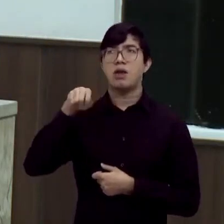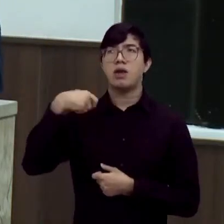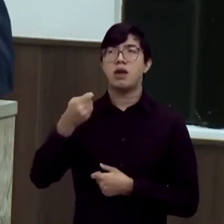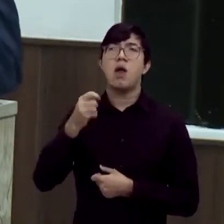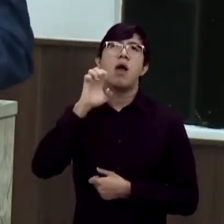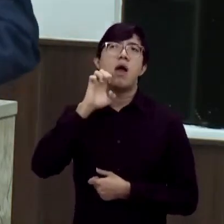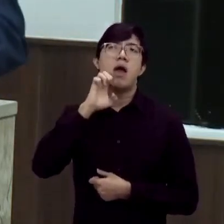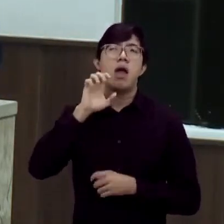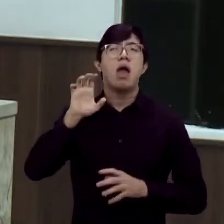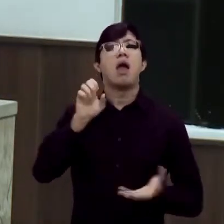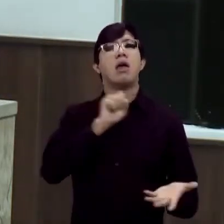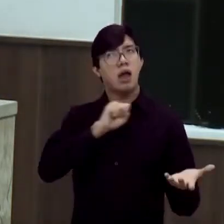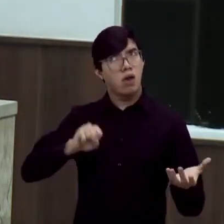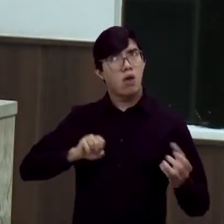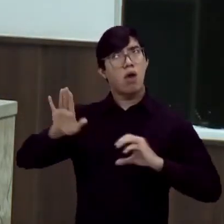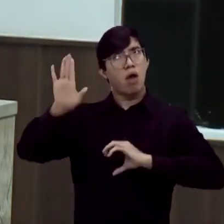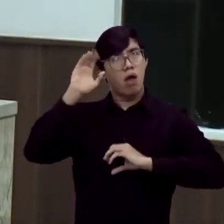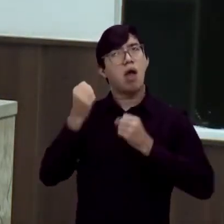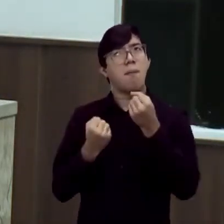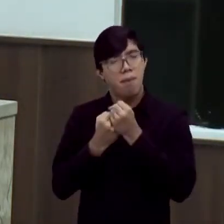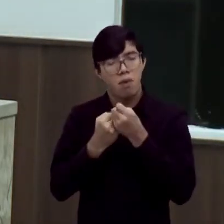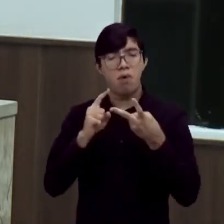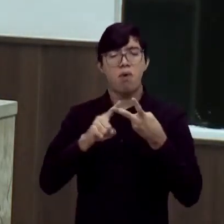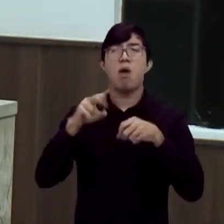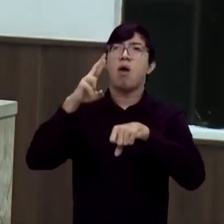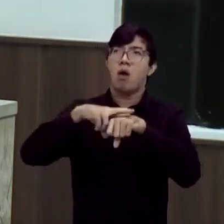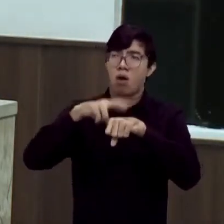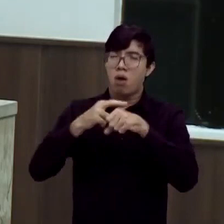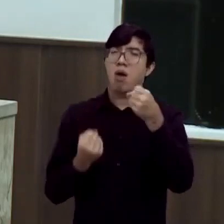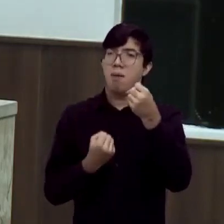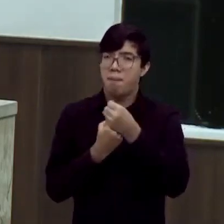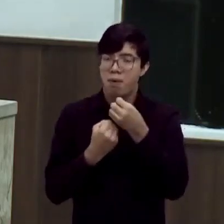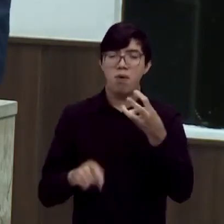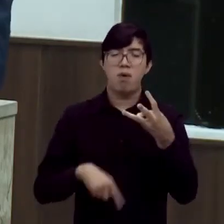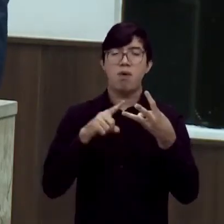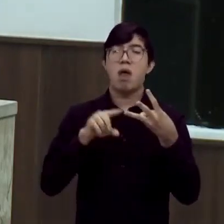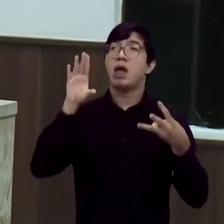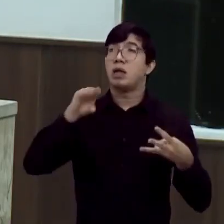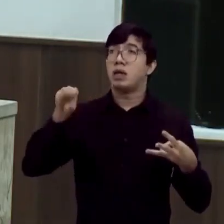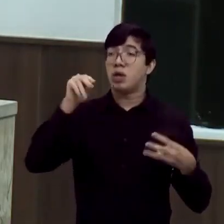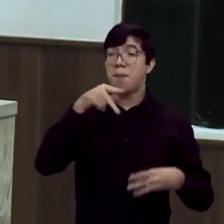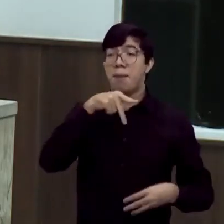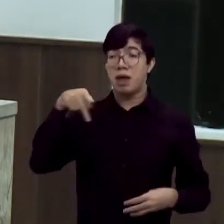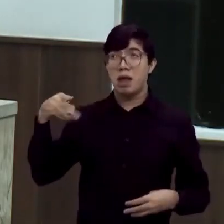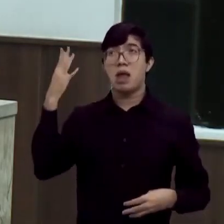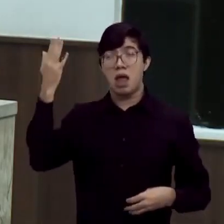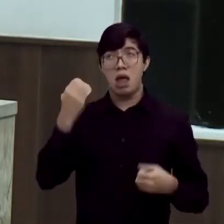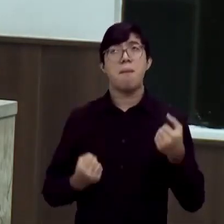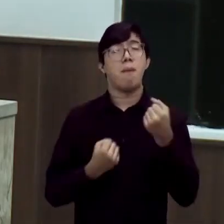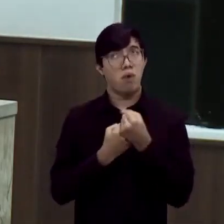Cláudio, governador. Eu apoiei Ciro Gomes, presidente da República, porque é bom demais defender Ciro